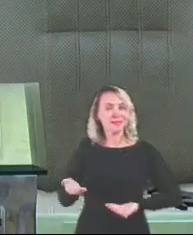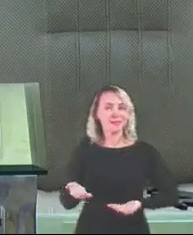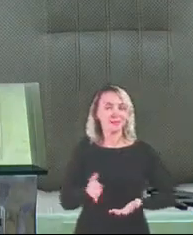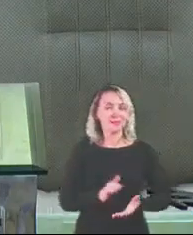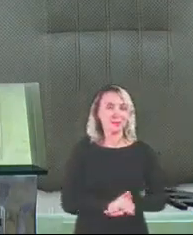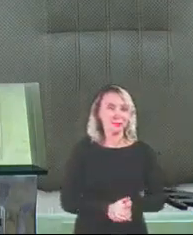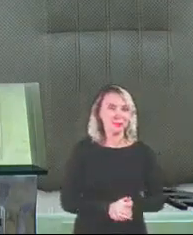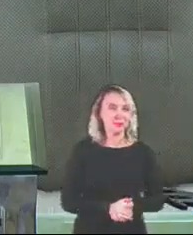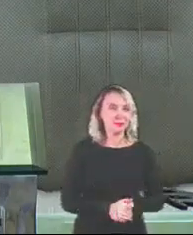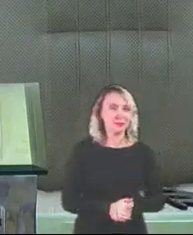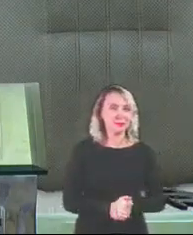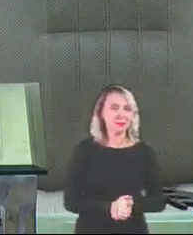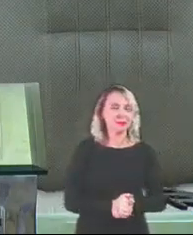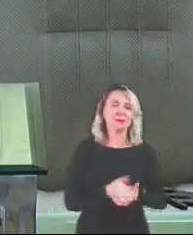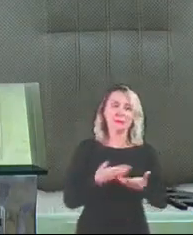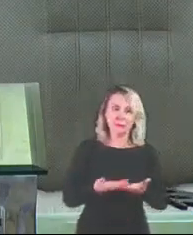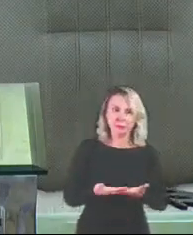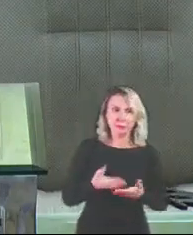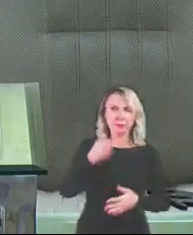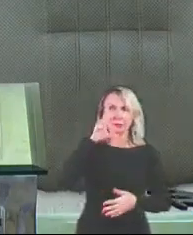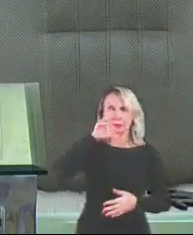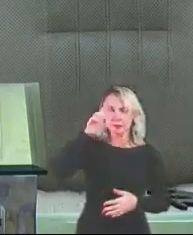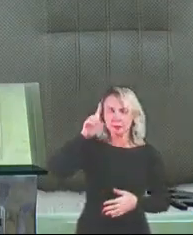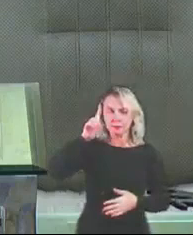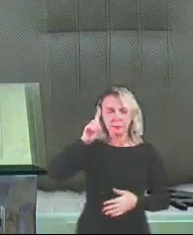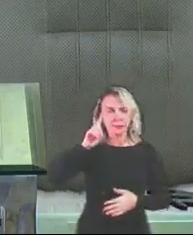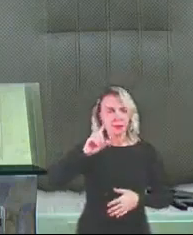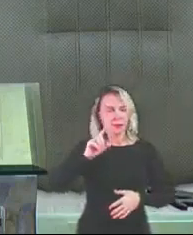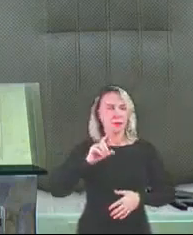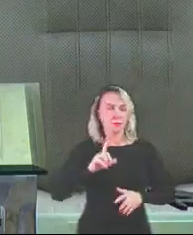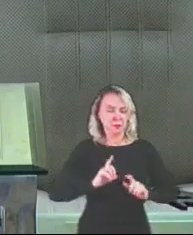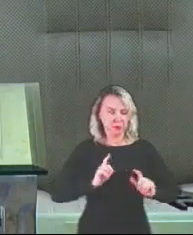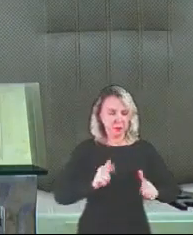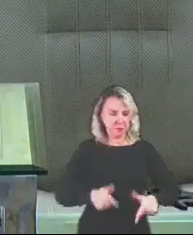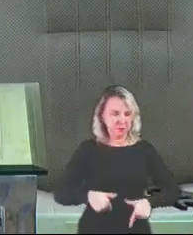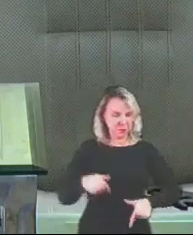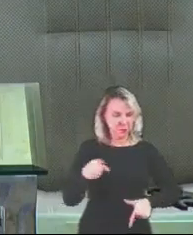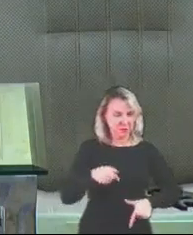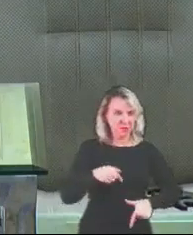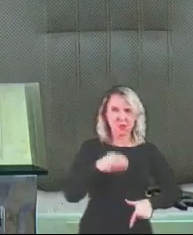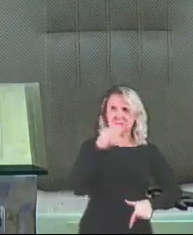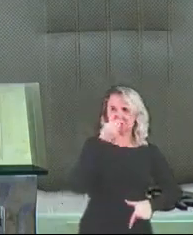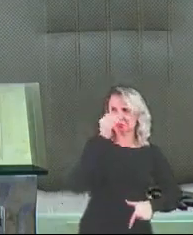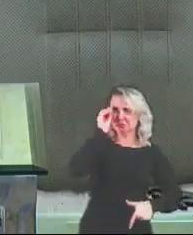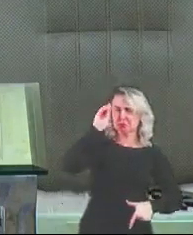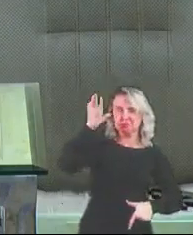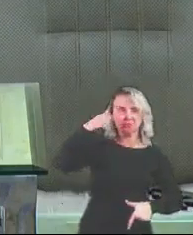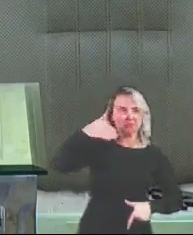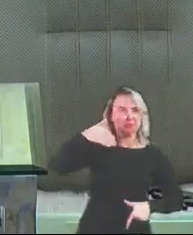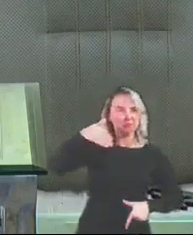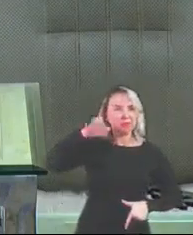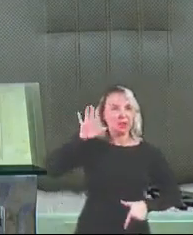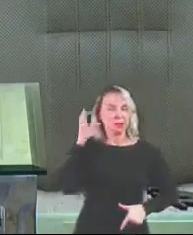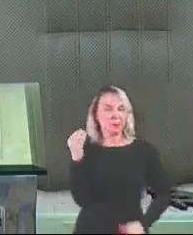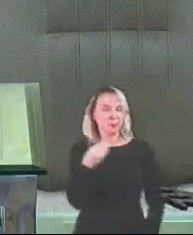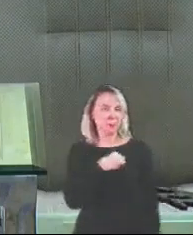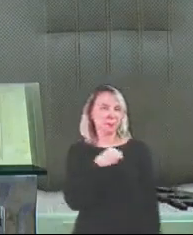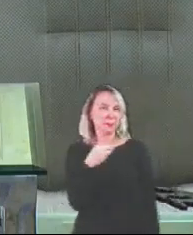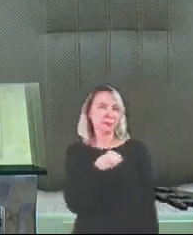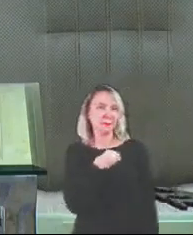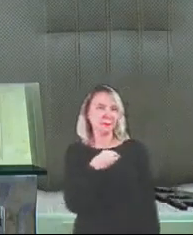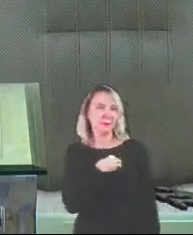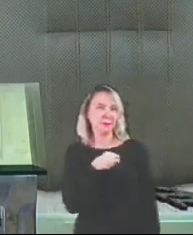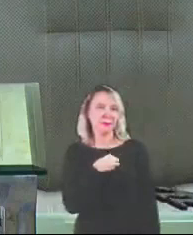E este é o Deus que Israel havia prevaricado contra ele, que havia pecado, esquecido dos